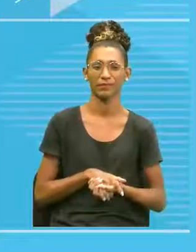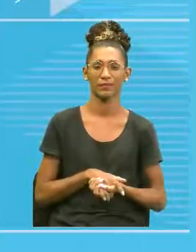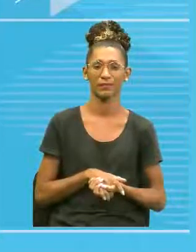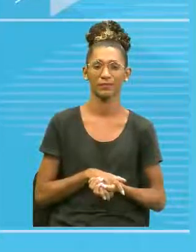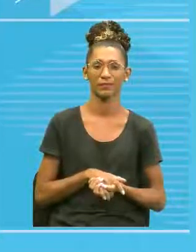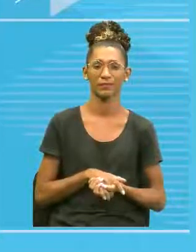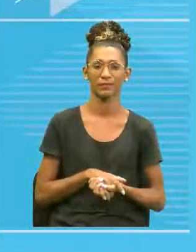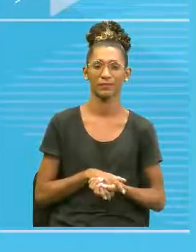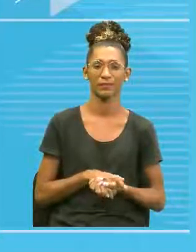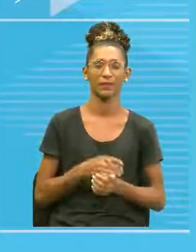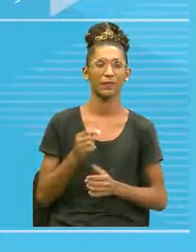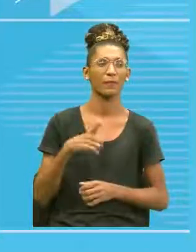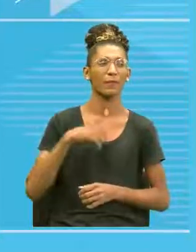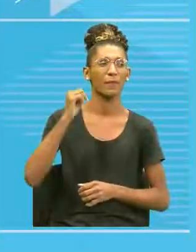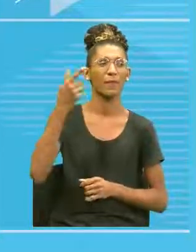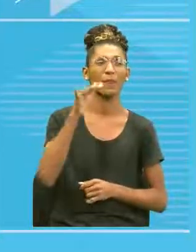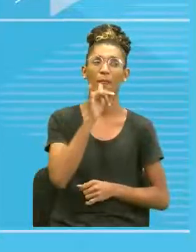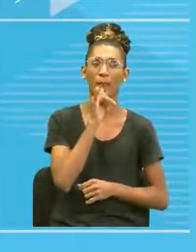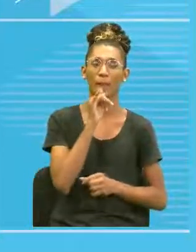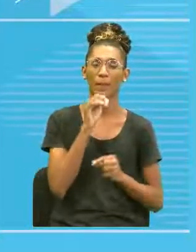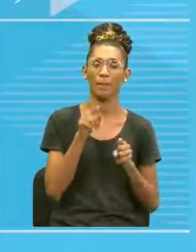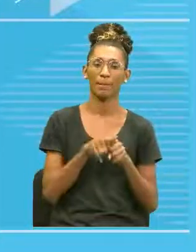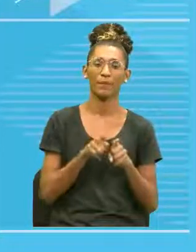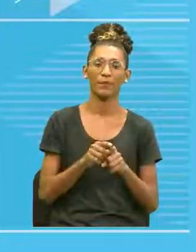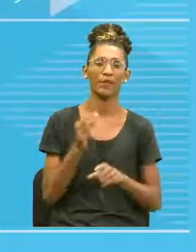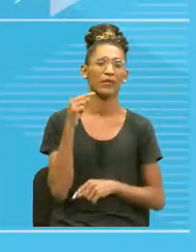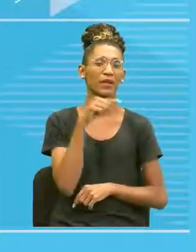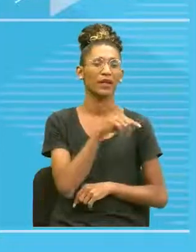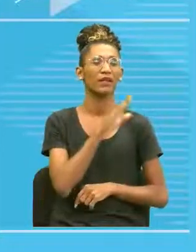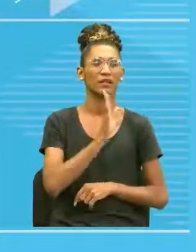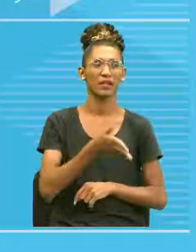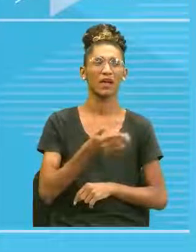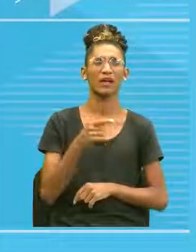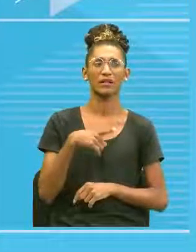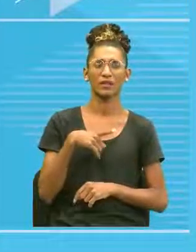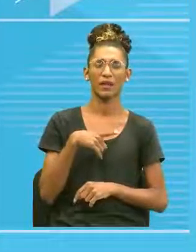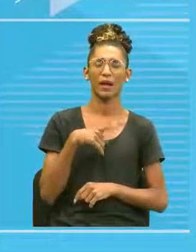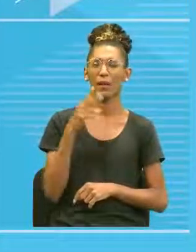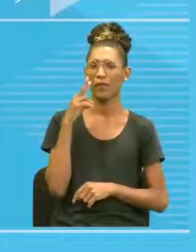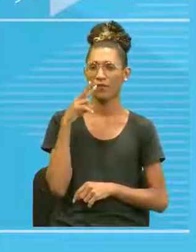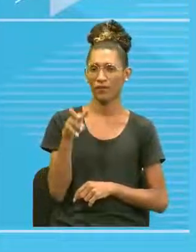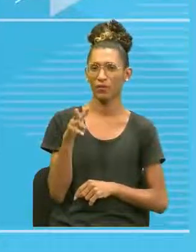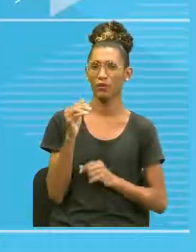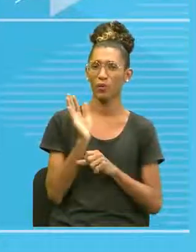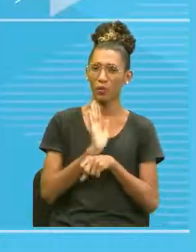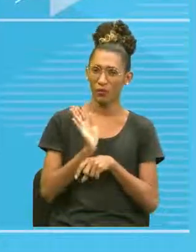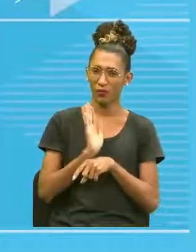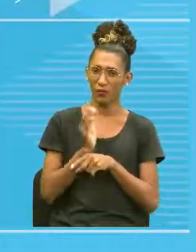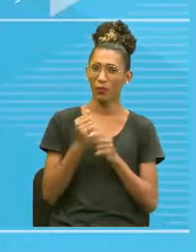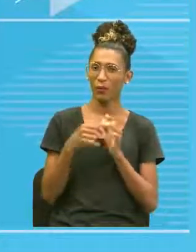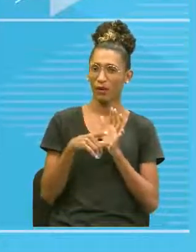é mais um exemplo ele já tinha visto esse filme Antes